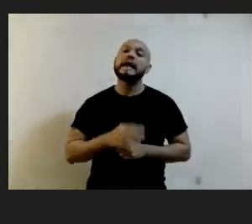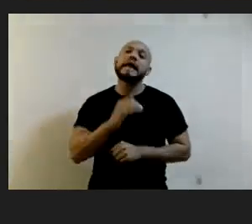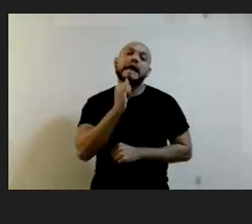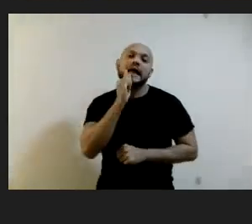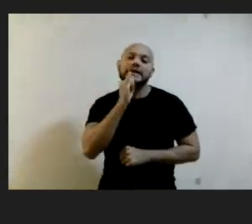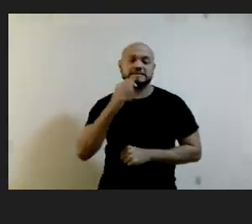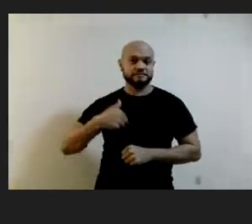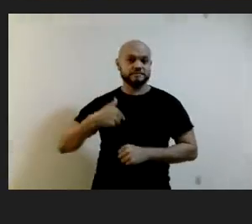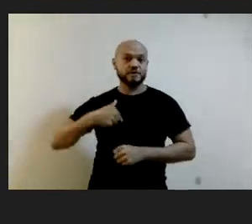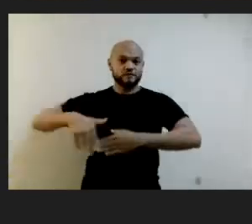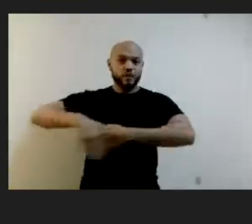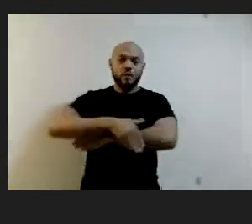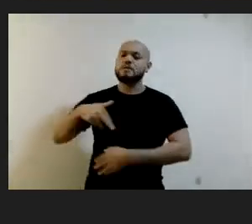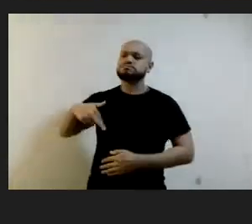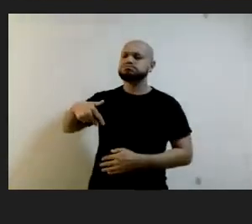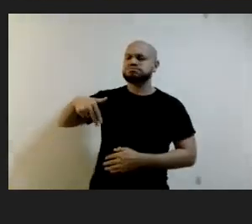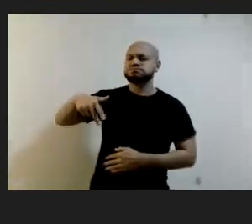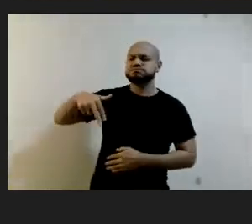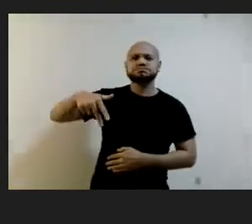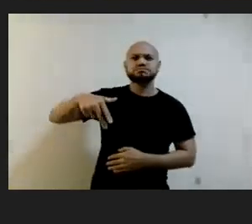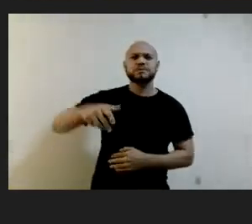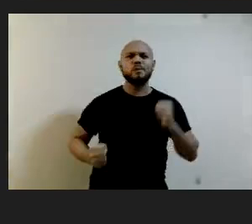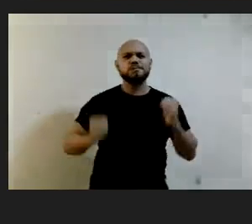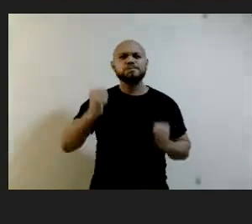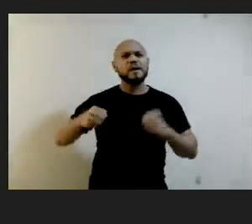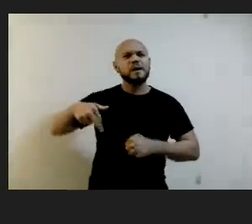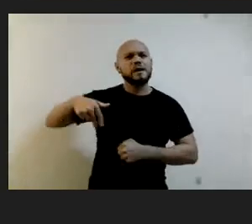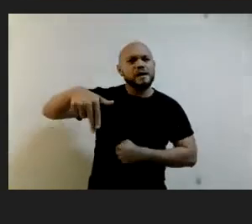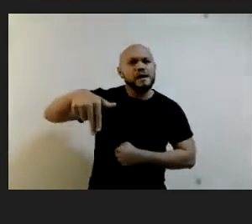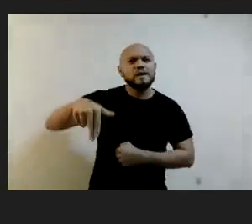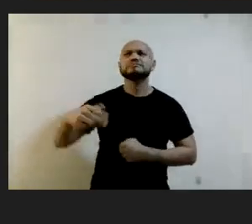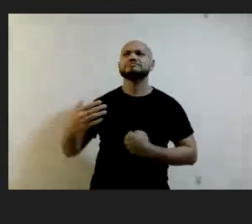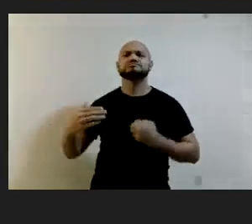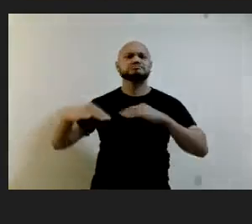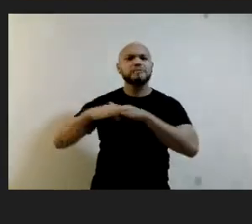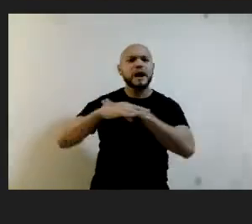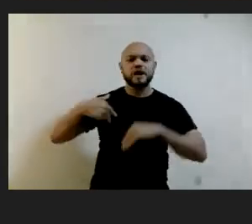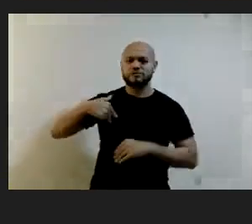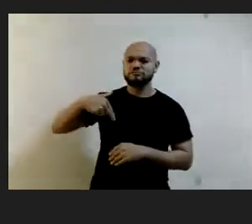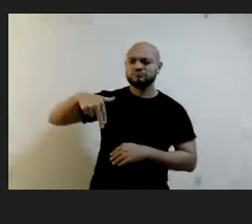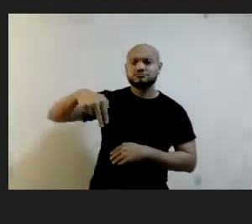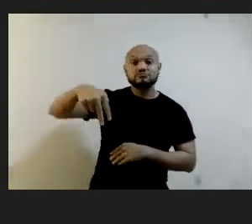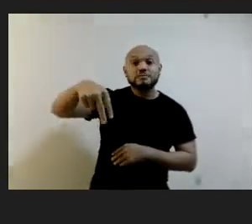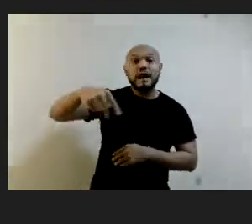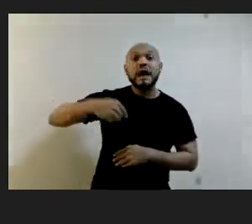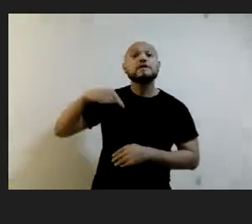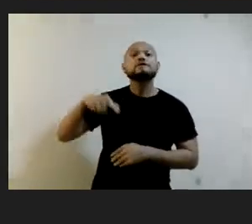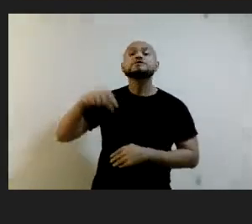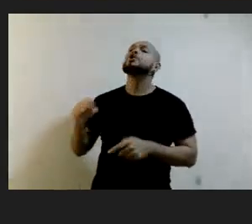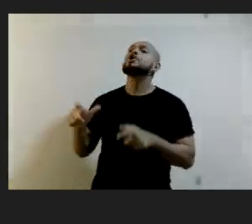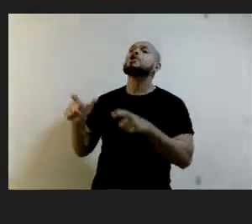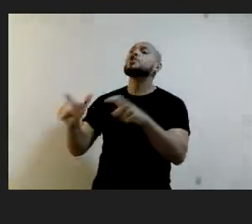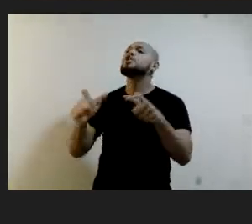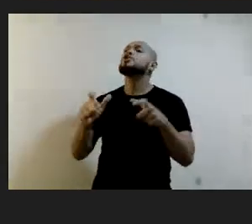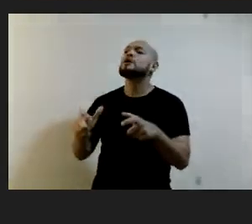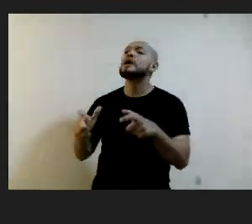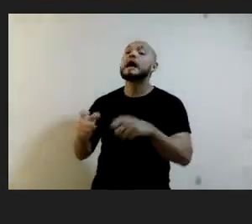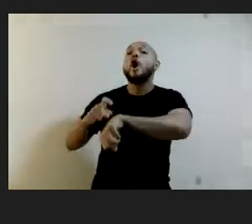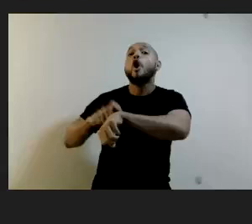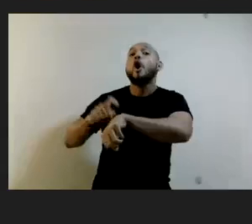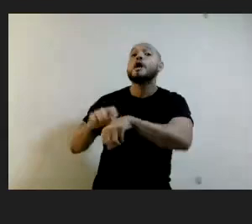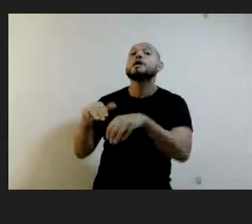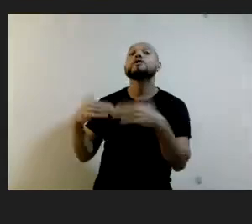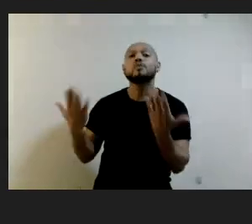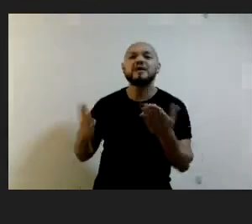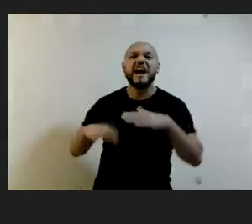na cidade, né? Vou caminhar e vou escolher uma hora que tem um pico de